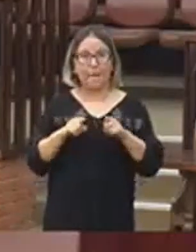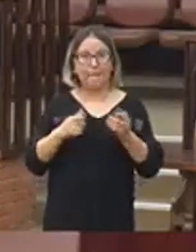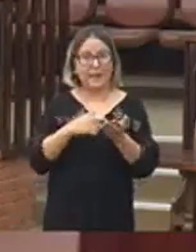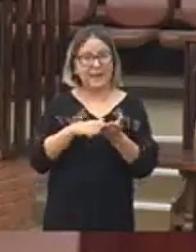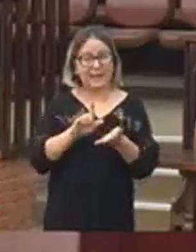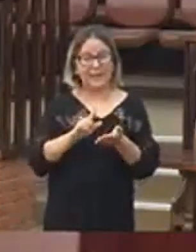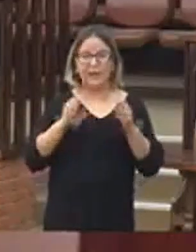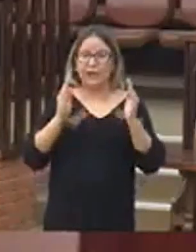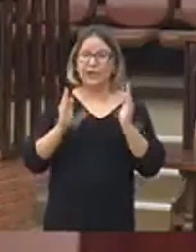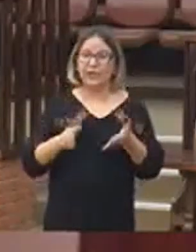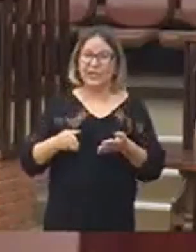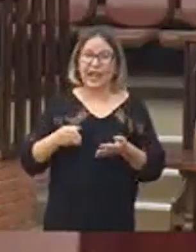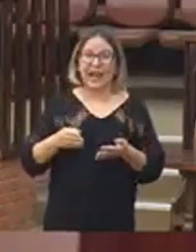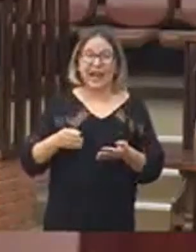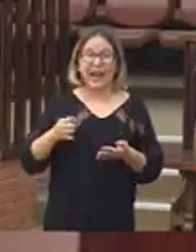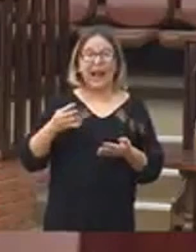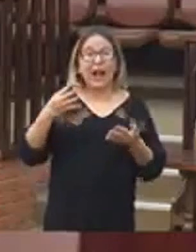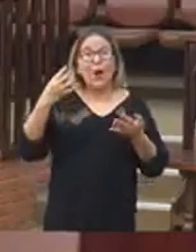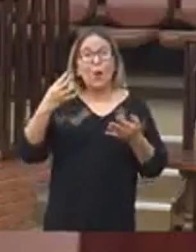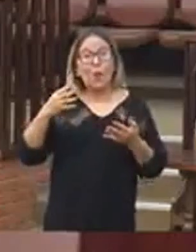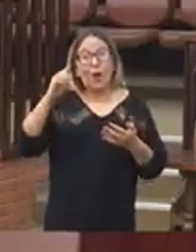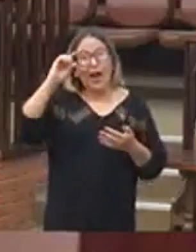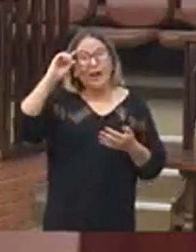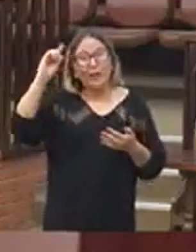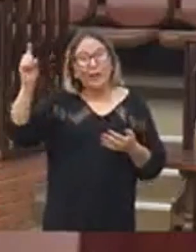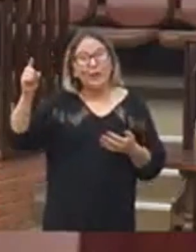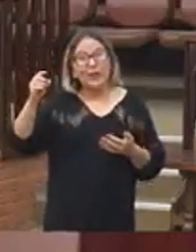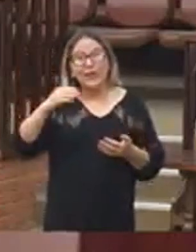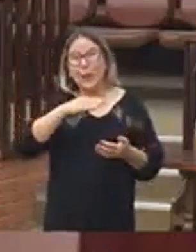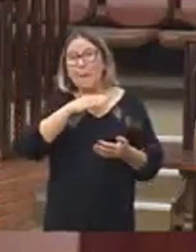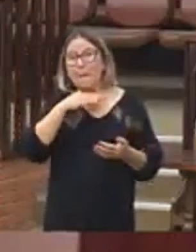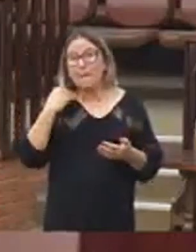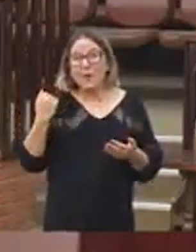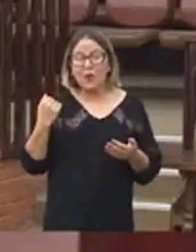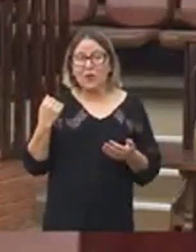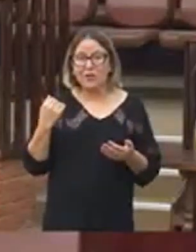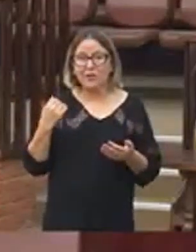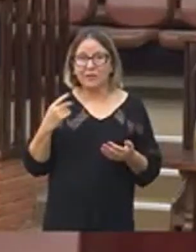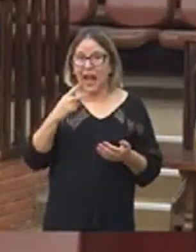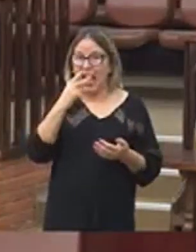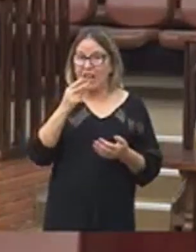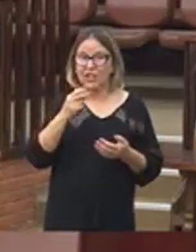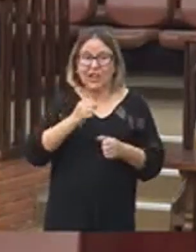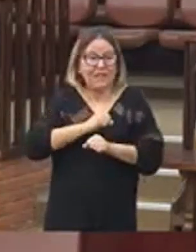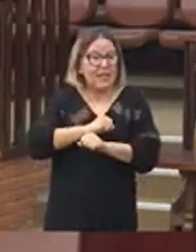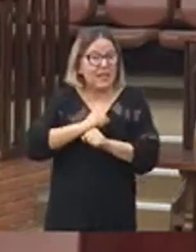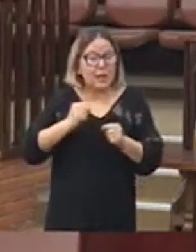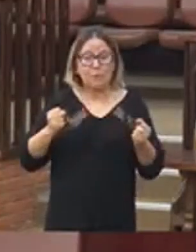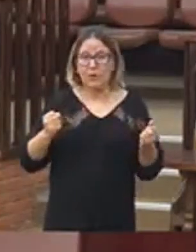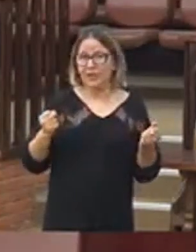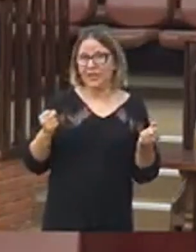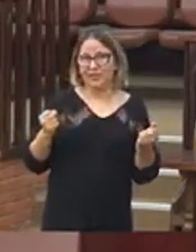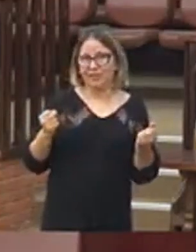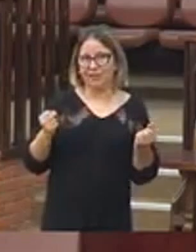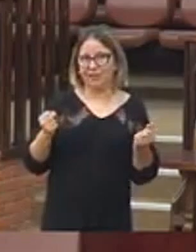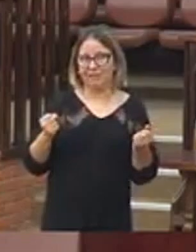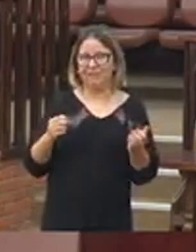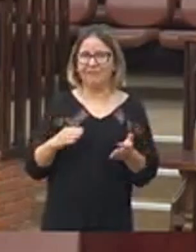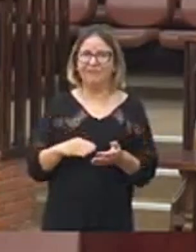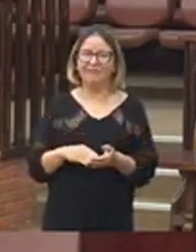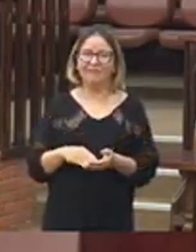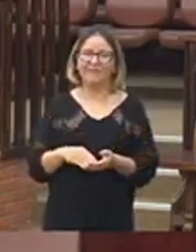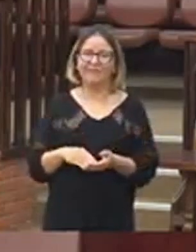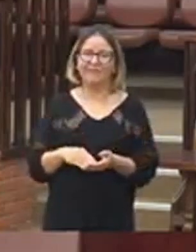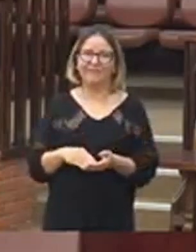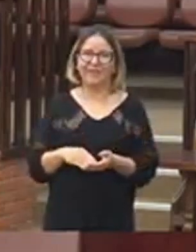é impossível. Nós trabalhamos com as impossibilidades para Deus, porque nós